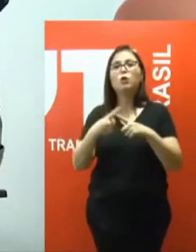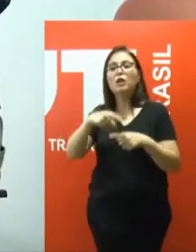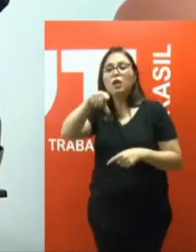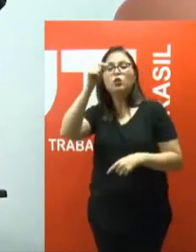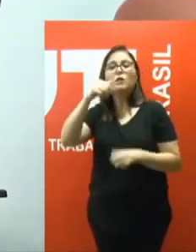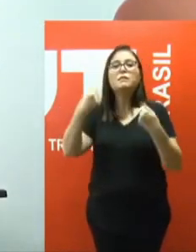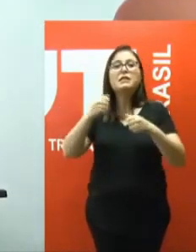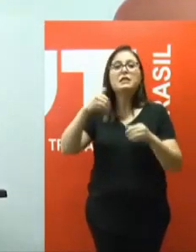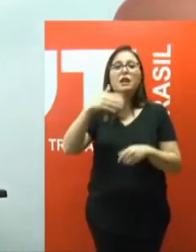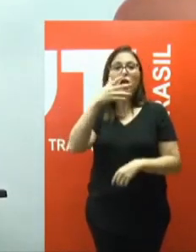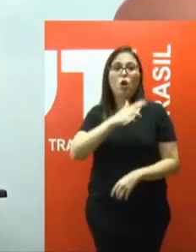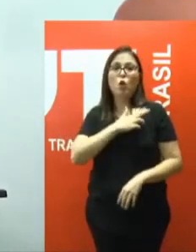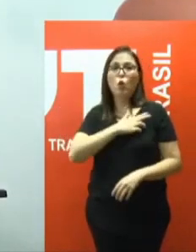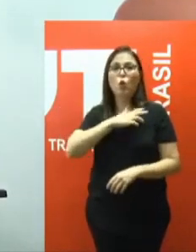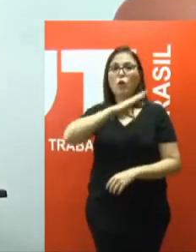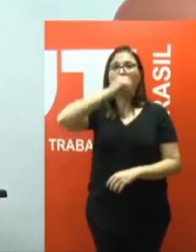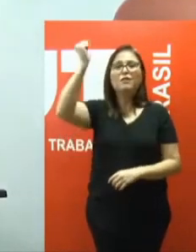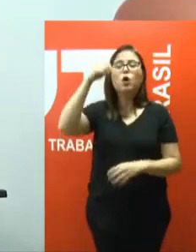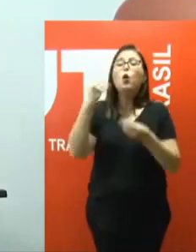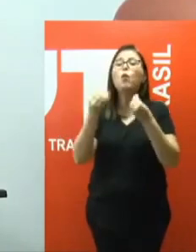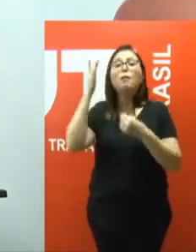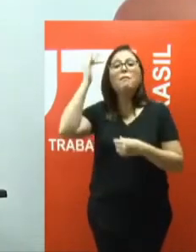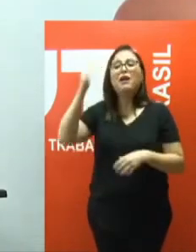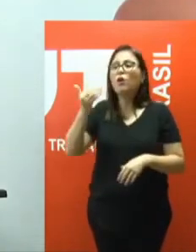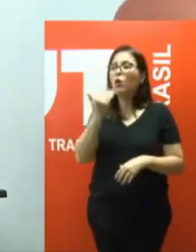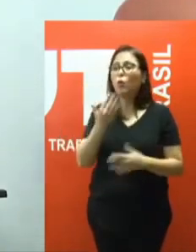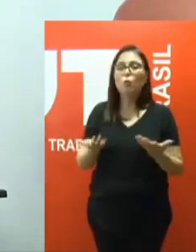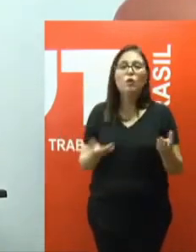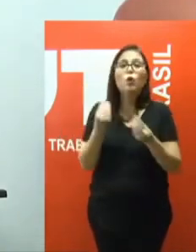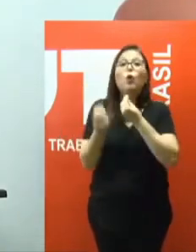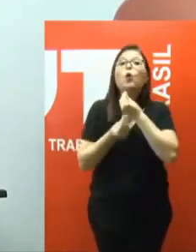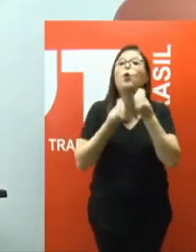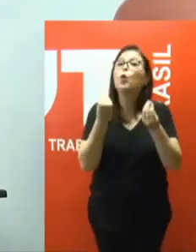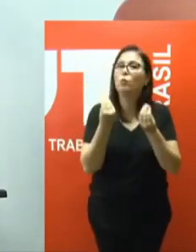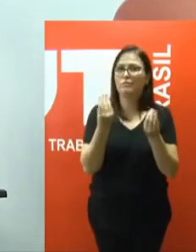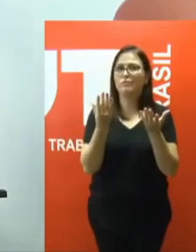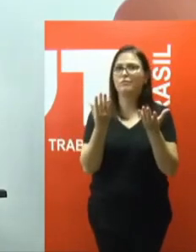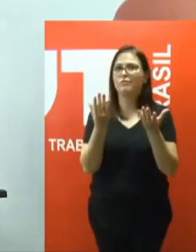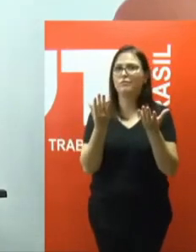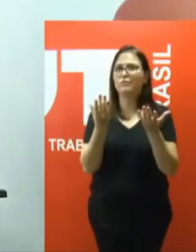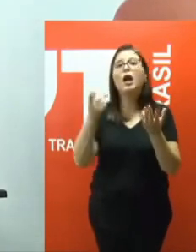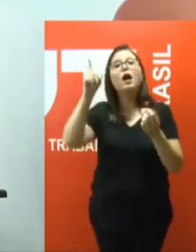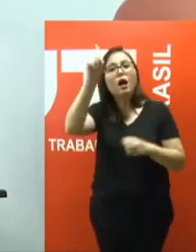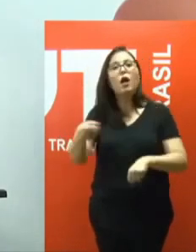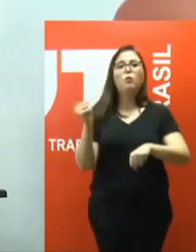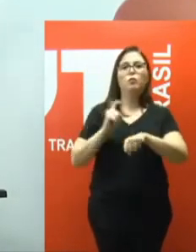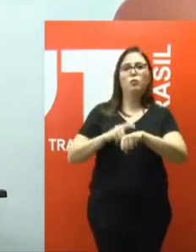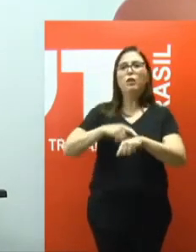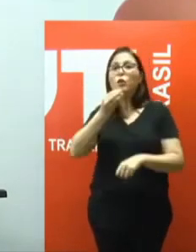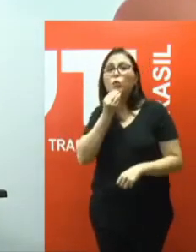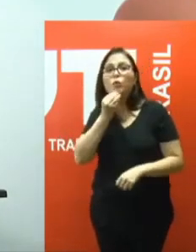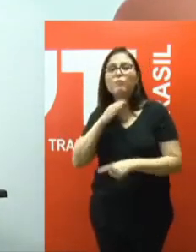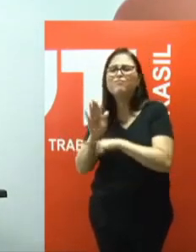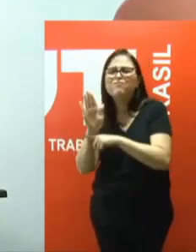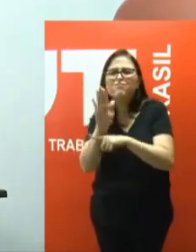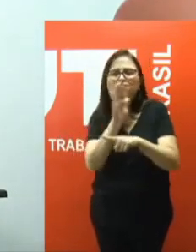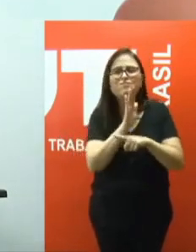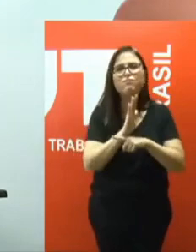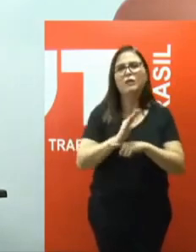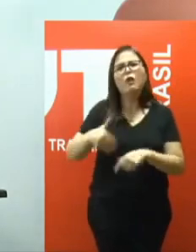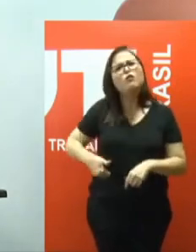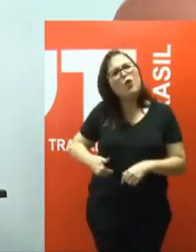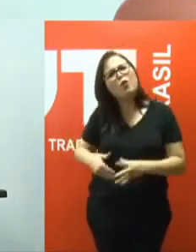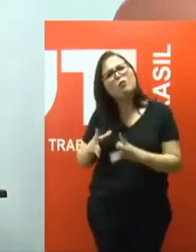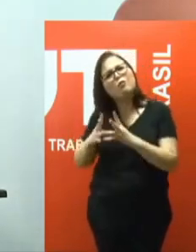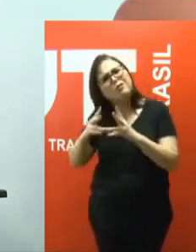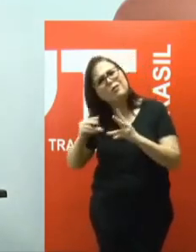povo sabe disso, mas como é que ele vai comer amanhã? Então é hora desses comitês praticarem a solidariedade, virar um ponto de arrecadação, apoiar a comunidade, se aproximar